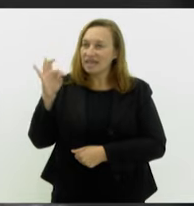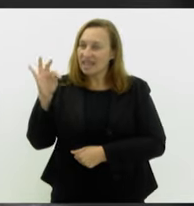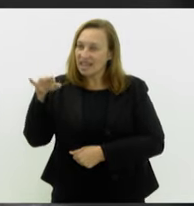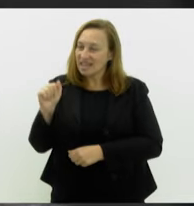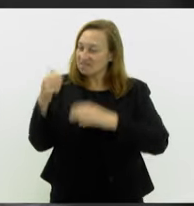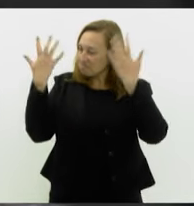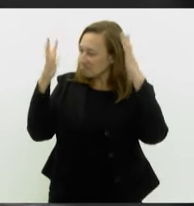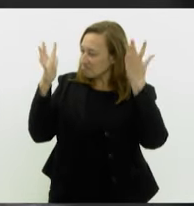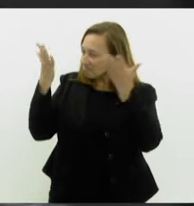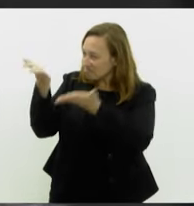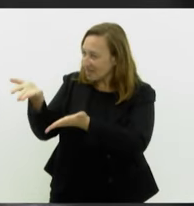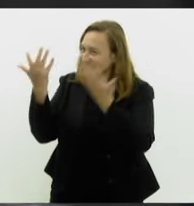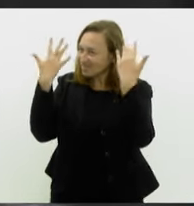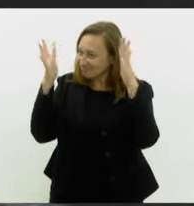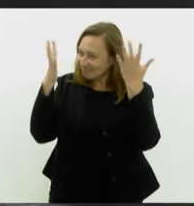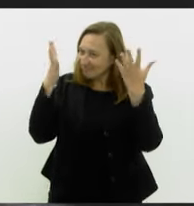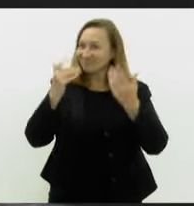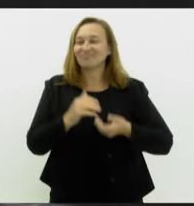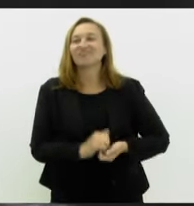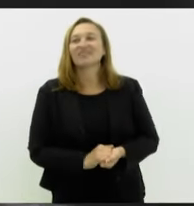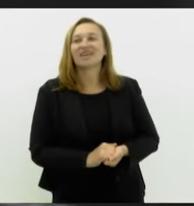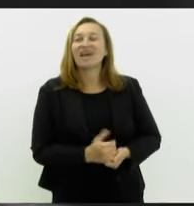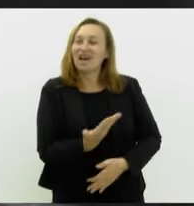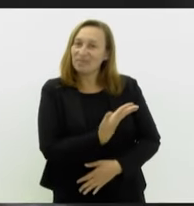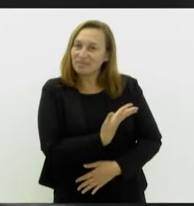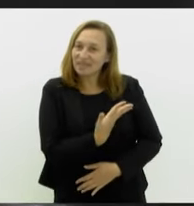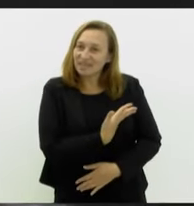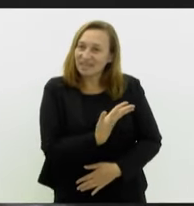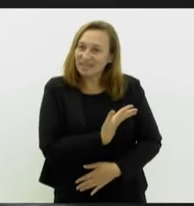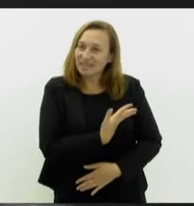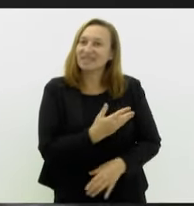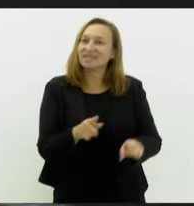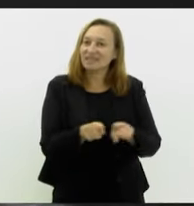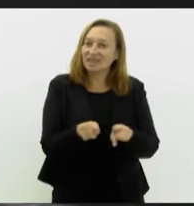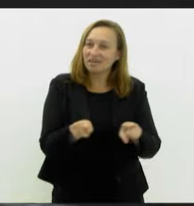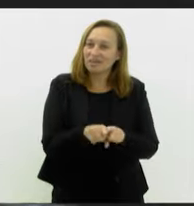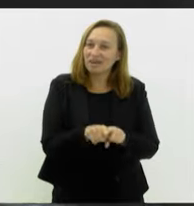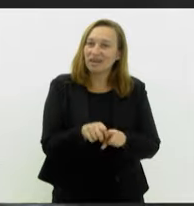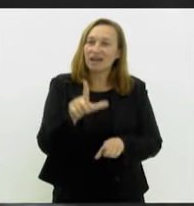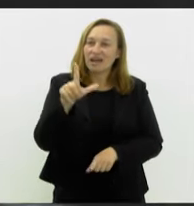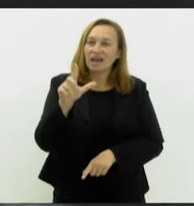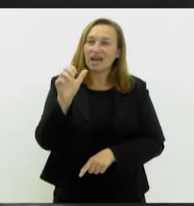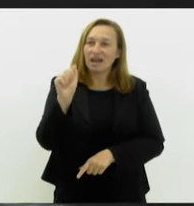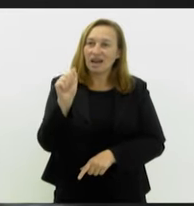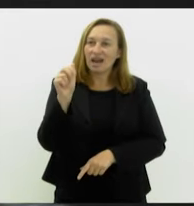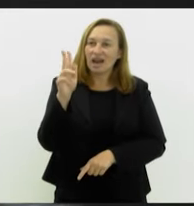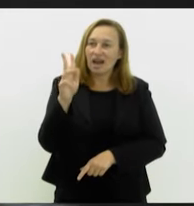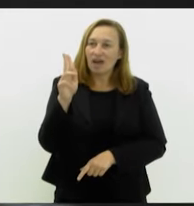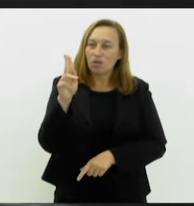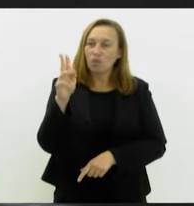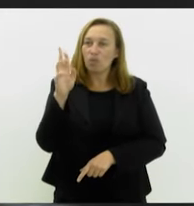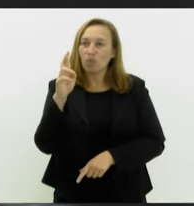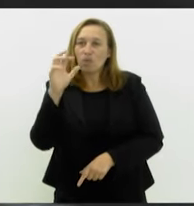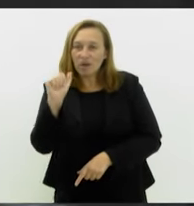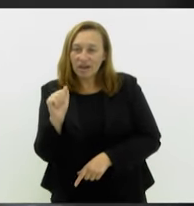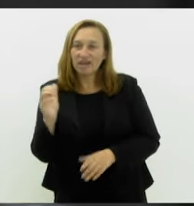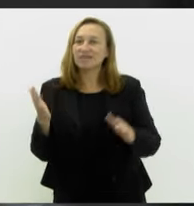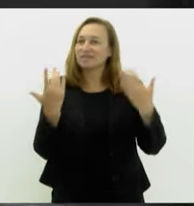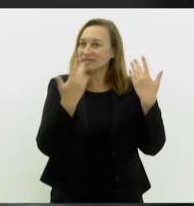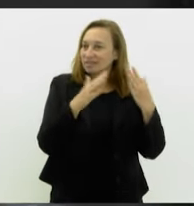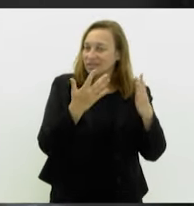palmas para ela colega querida também aguerrida Laura Laura Carneiro que tá aqui com a gente